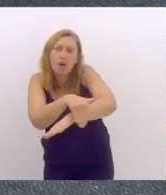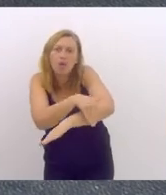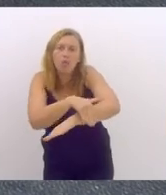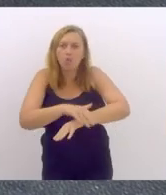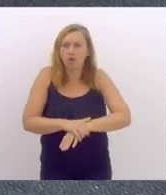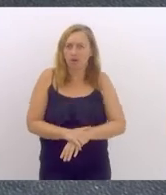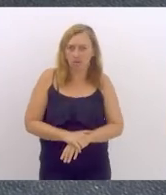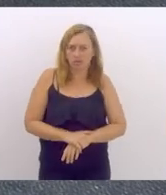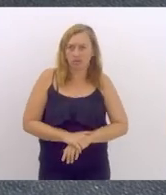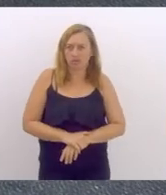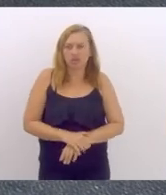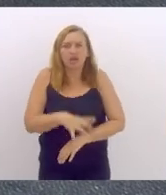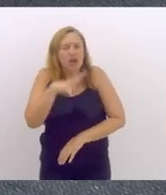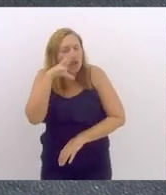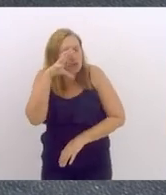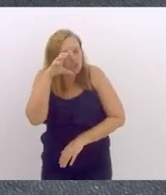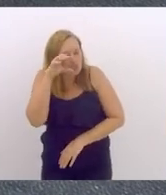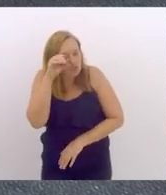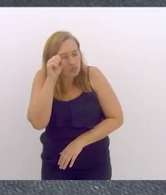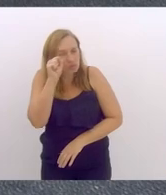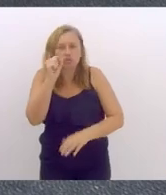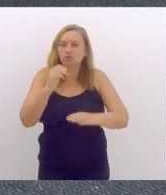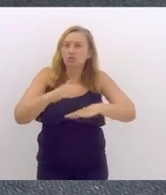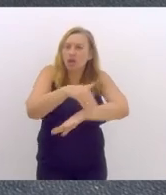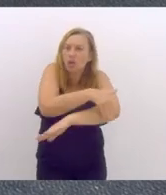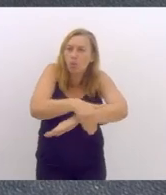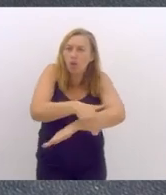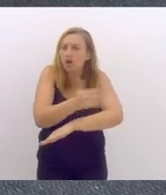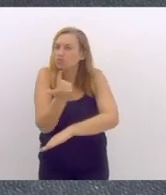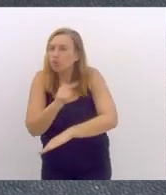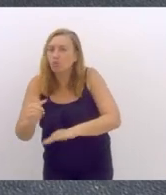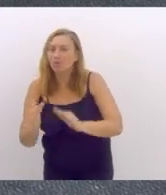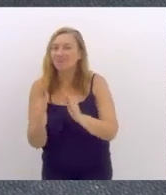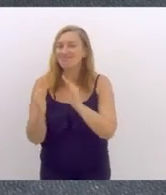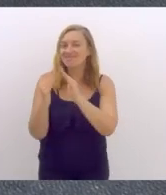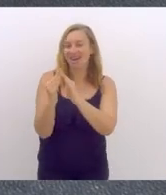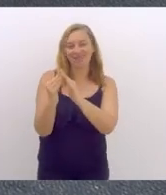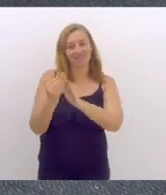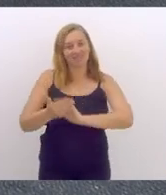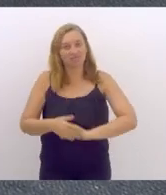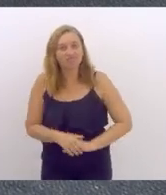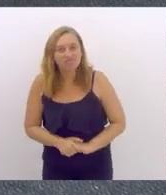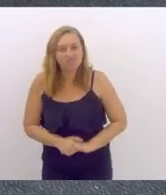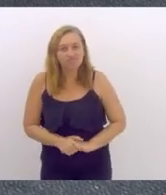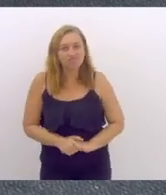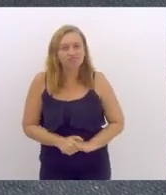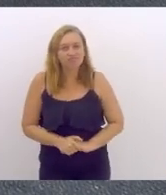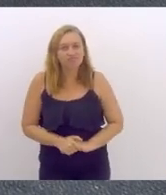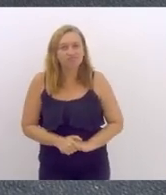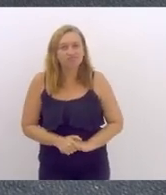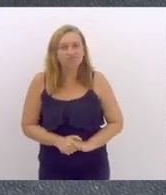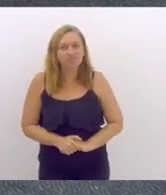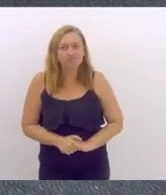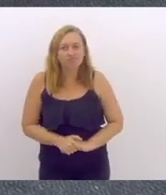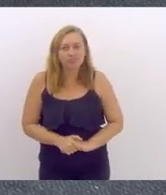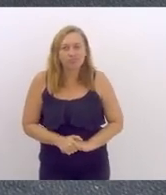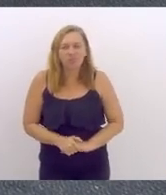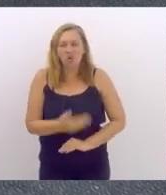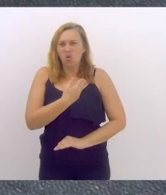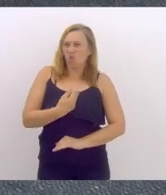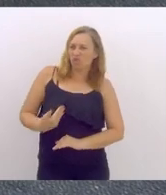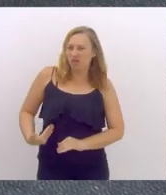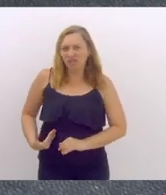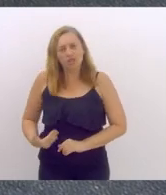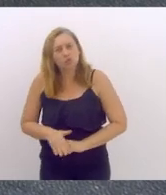para passar noite porque não tem um teto para ficar debaixo dele com sua família e o